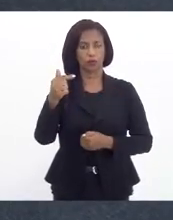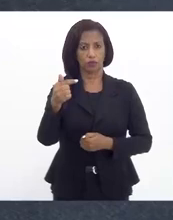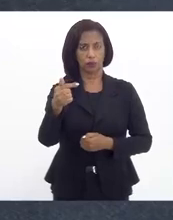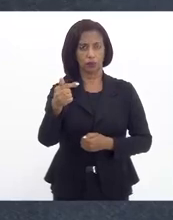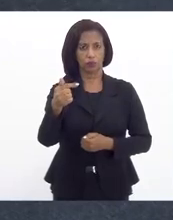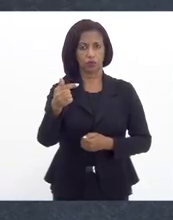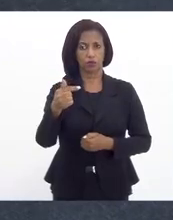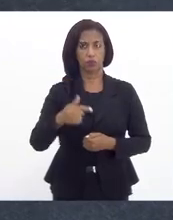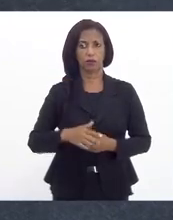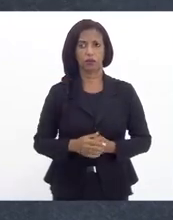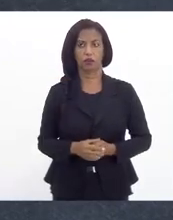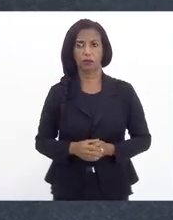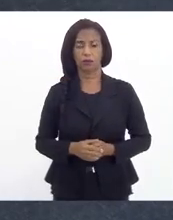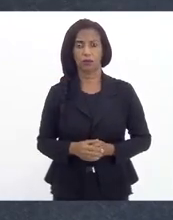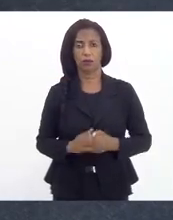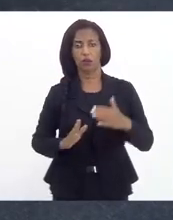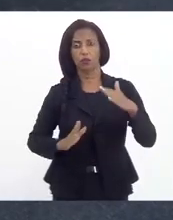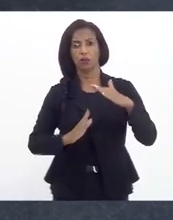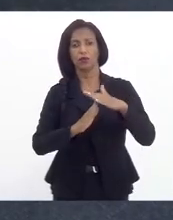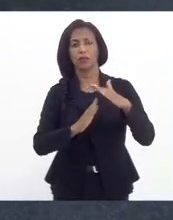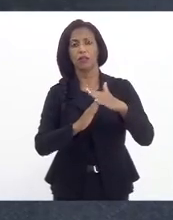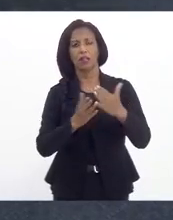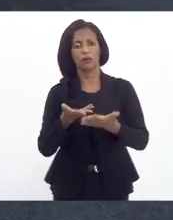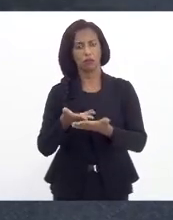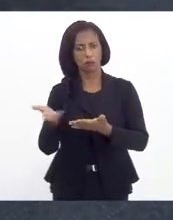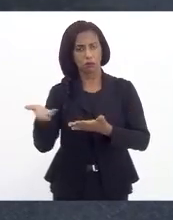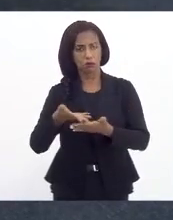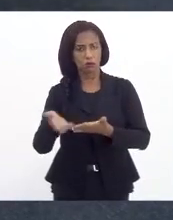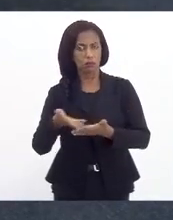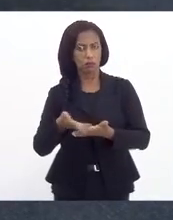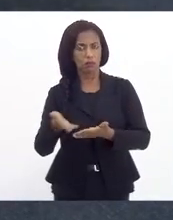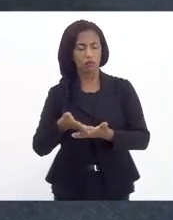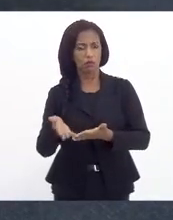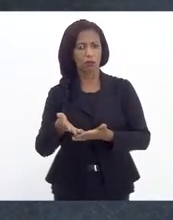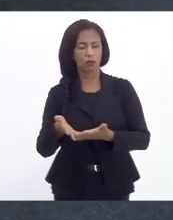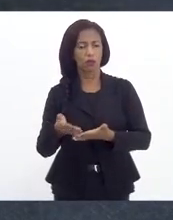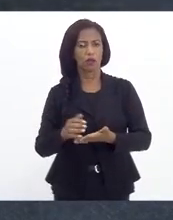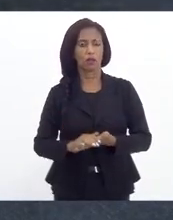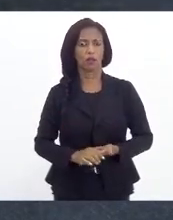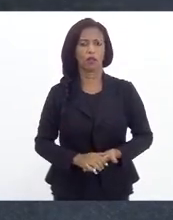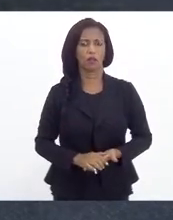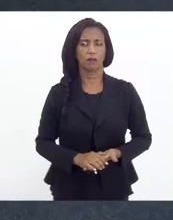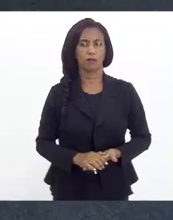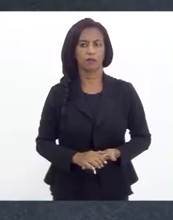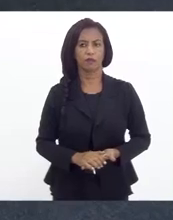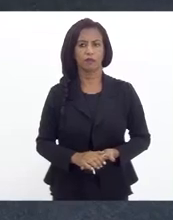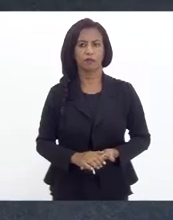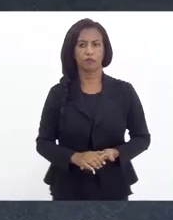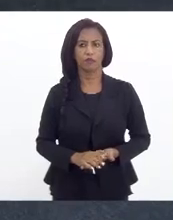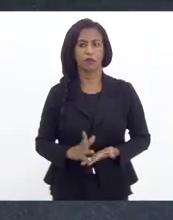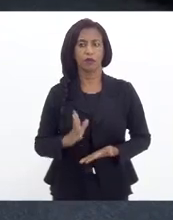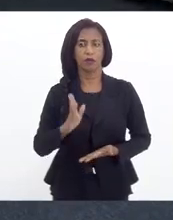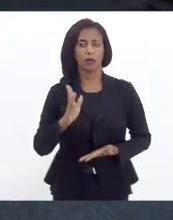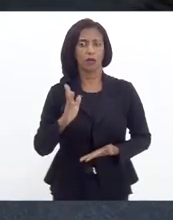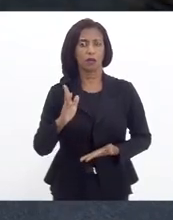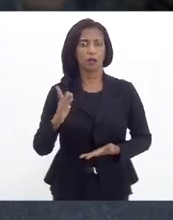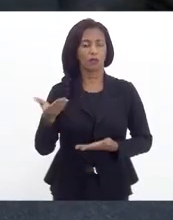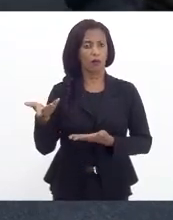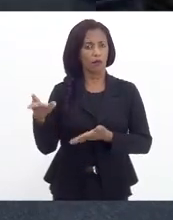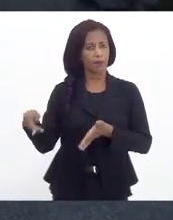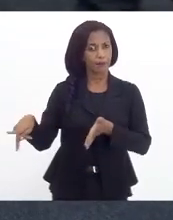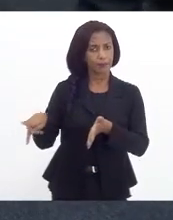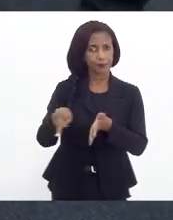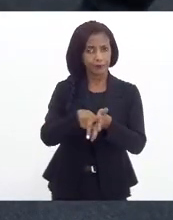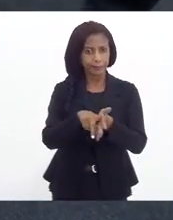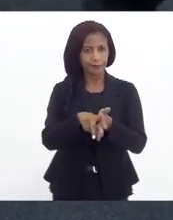do Teto do Gasto, que diz que terão que fazer parte